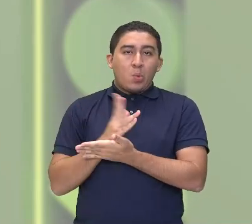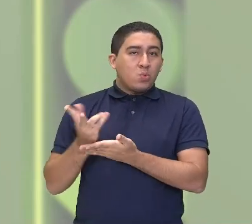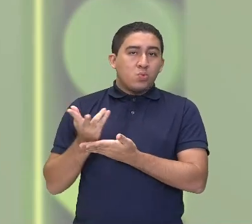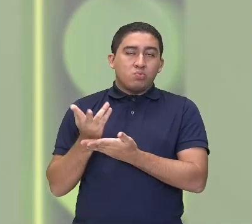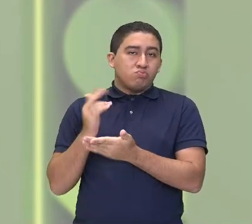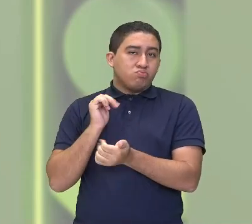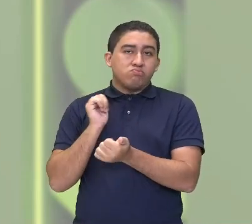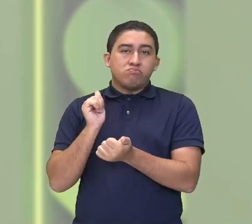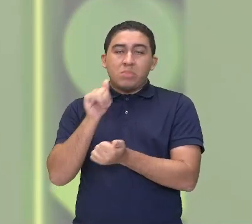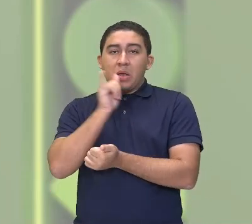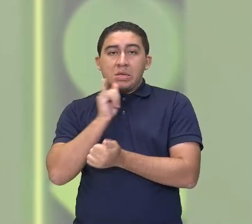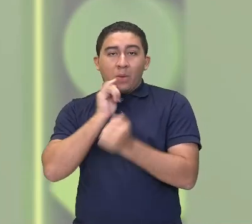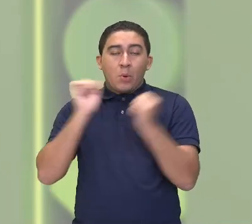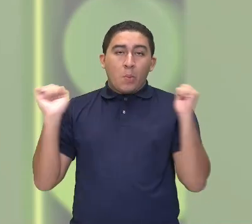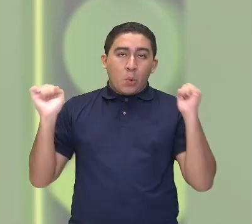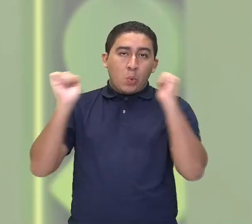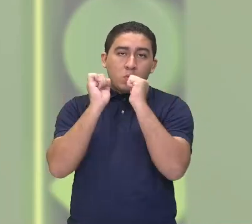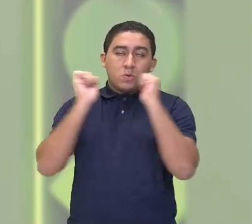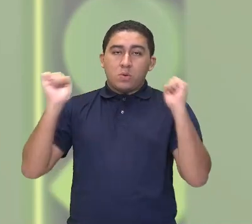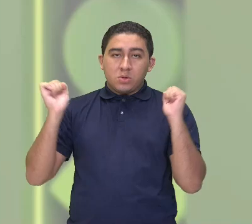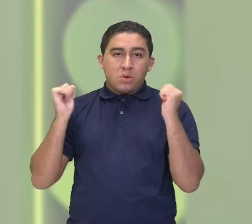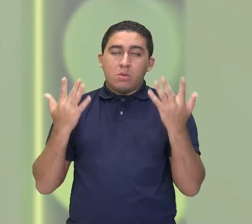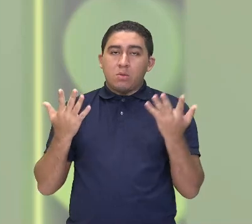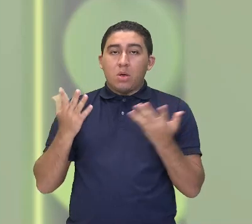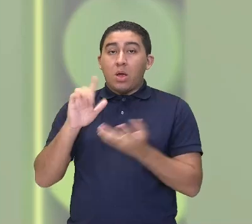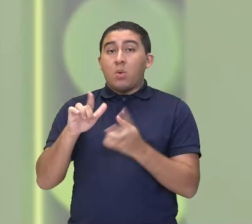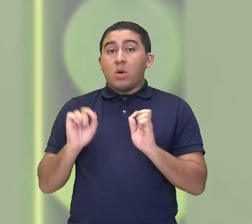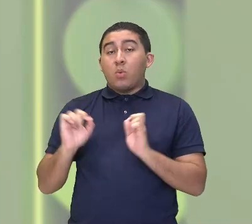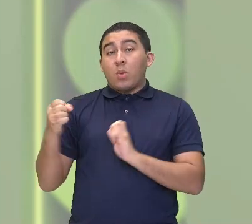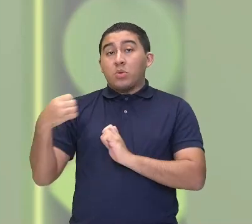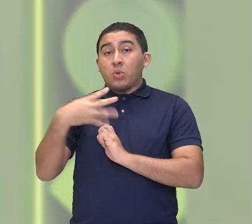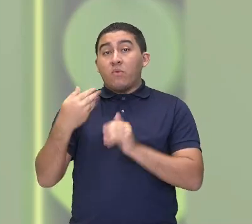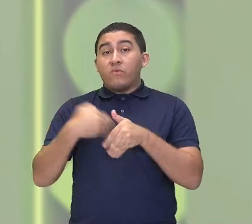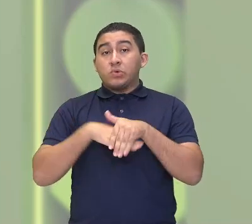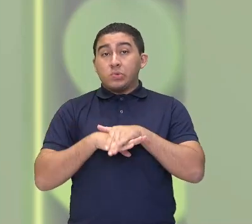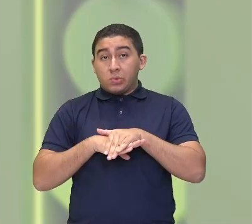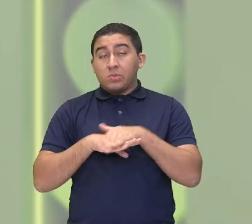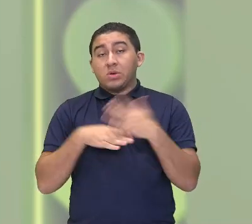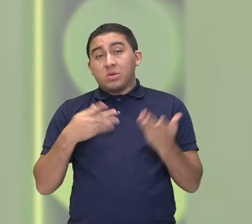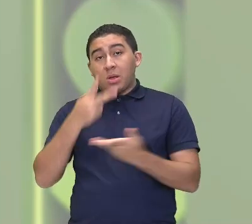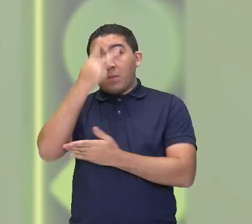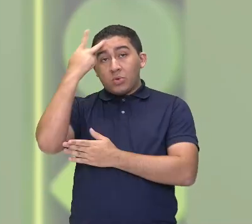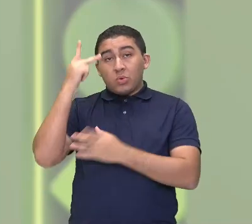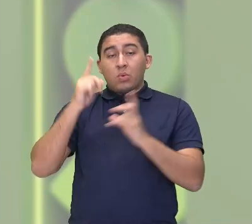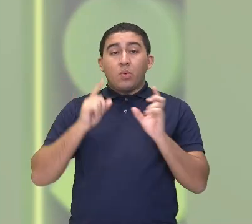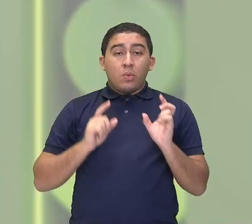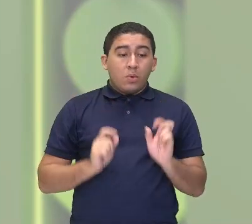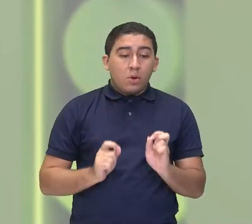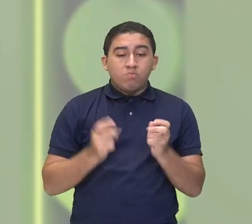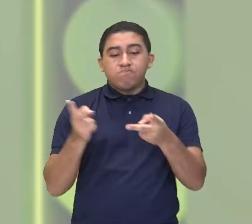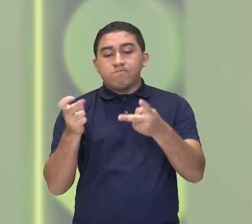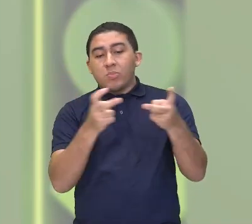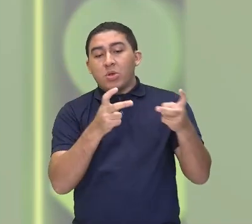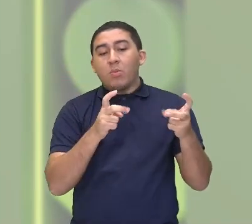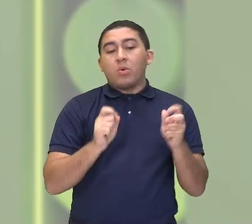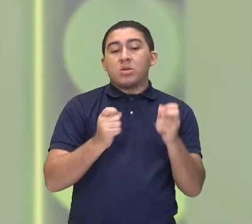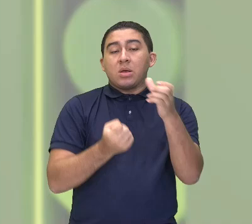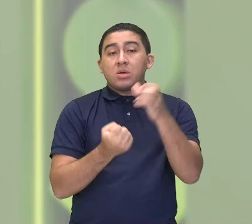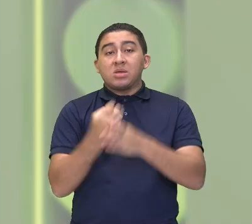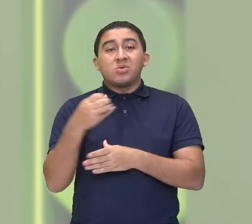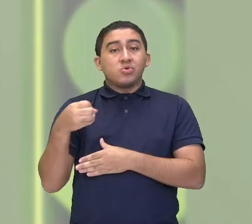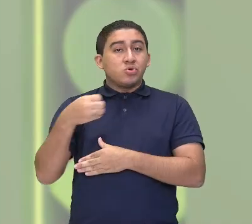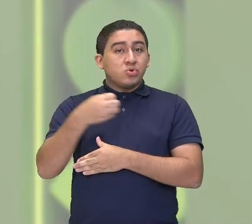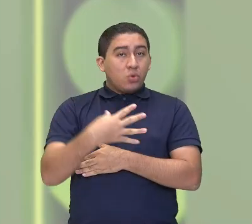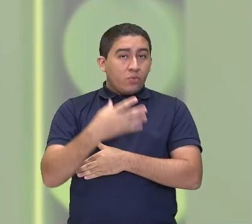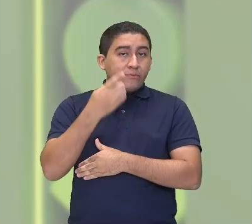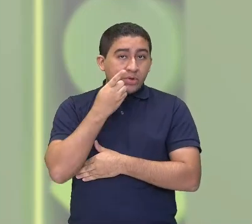como uma musculação, por exemplo, é um novo hábito. Então, a gente observa ali justamente, né, essa criação de novas rotinas